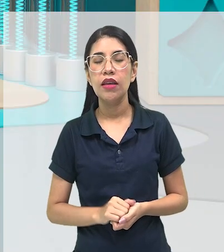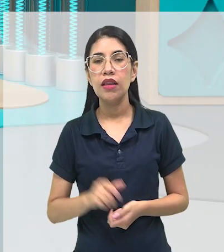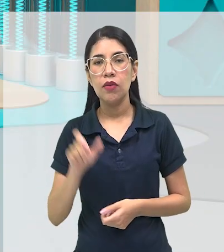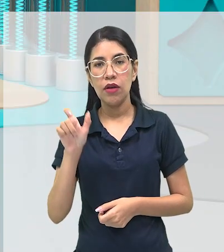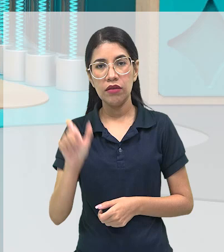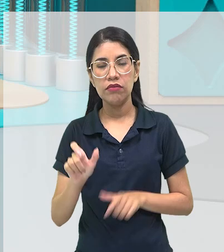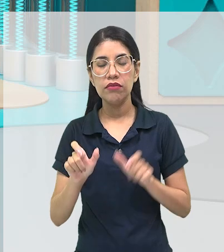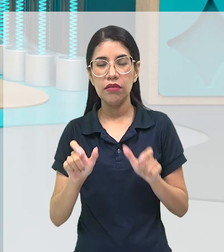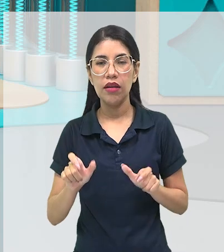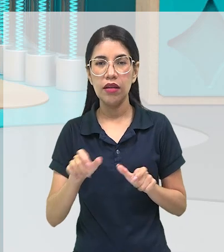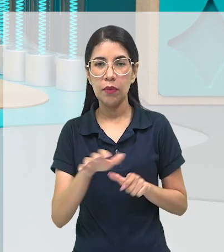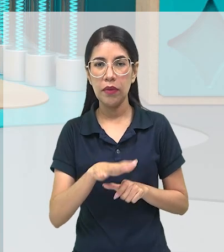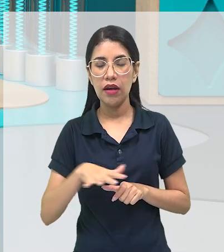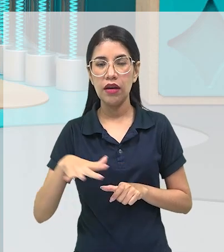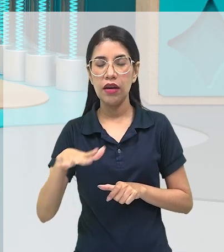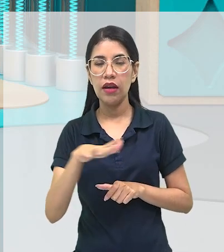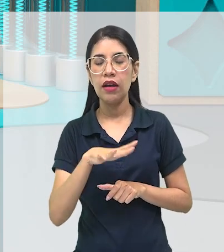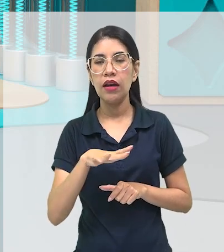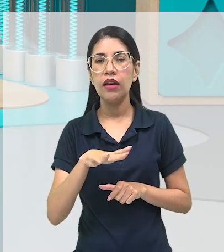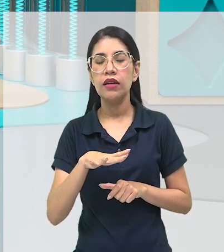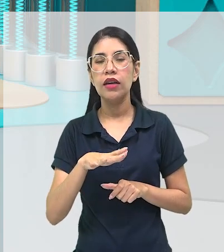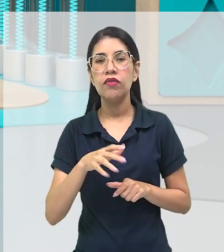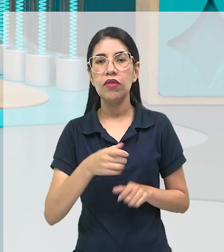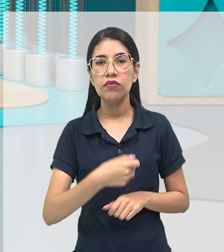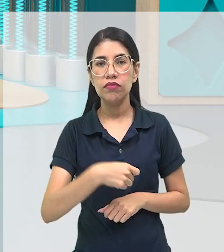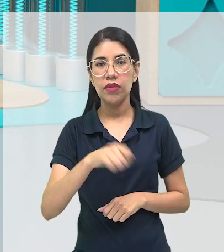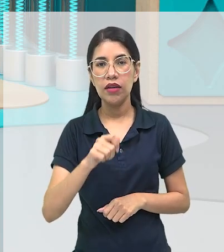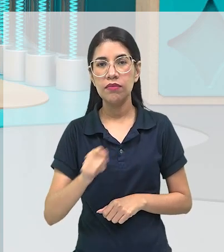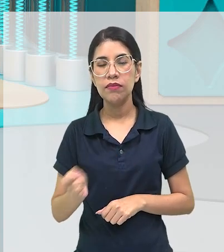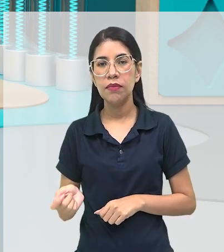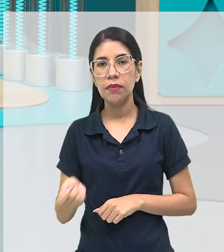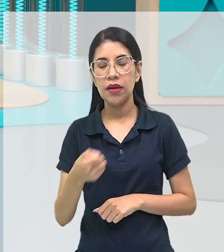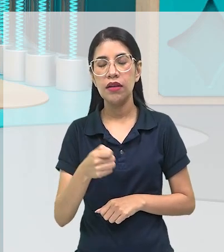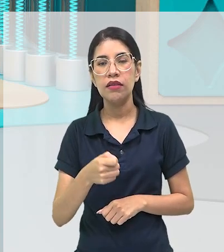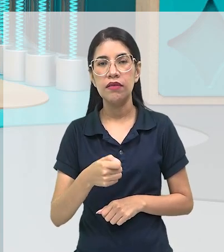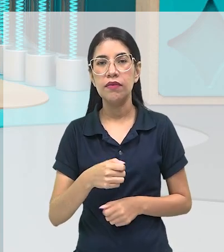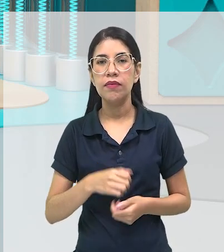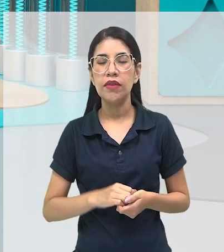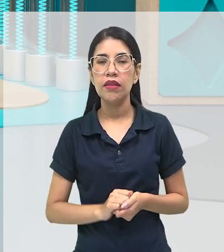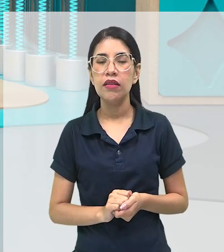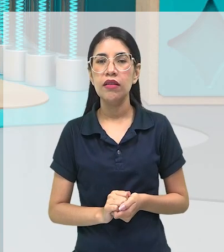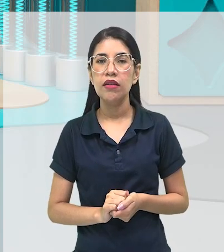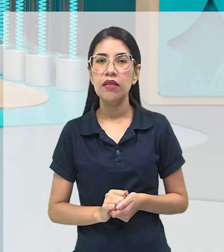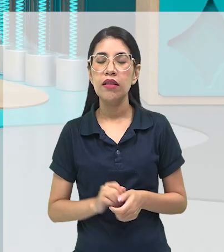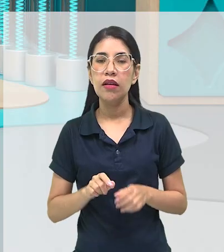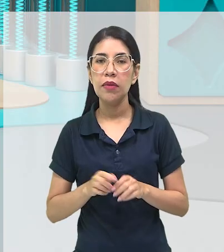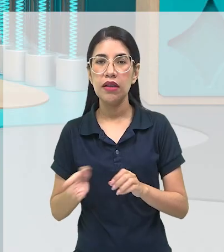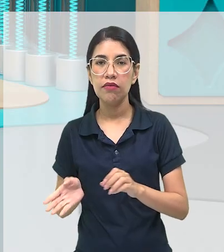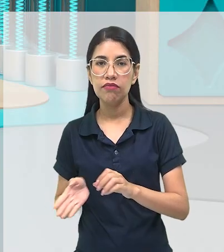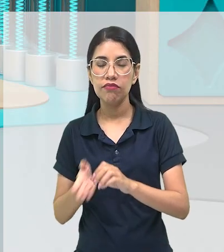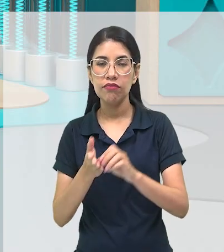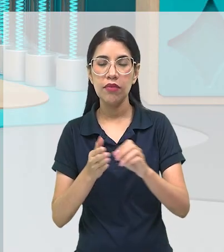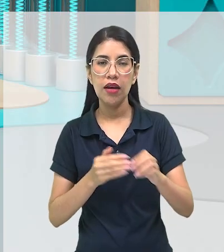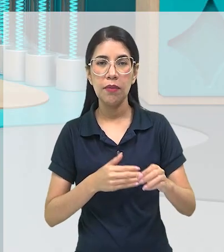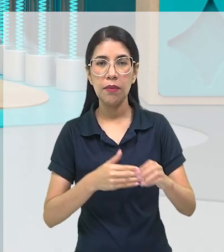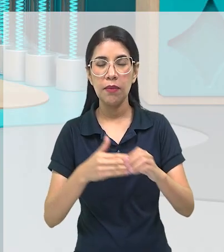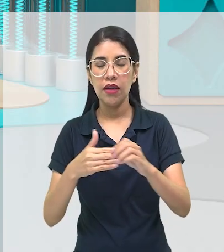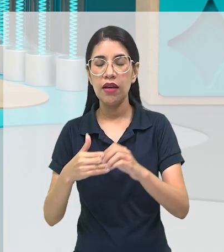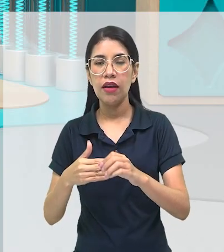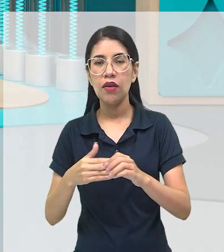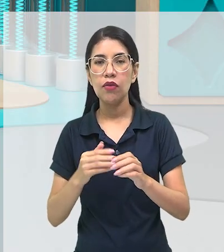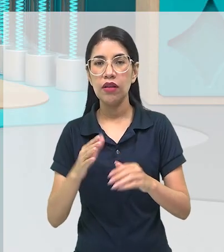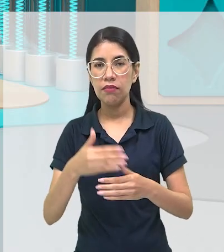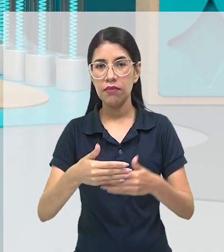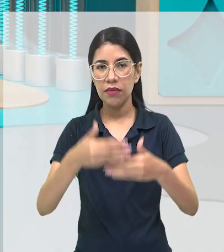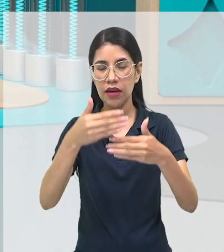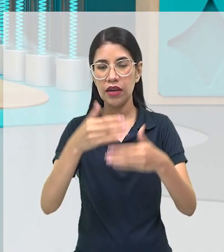compartilham o espaço de jogo e eles vão se alternando, atacando a bola e rebatendo ela numa parede, como no